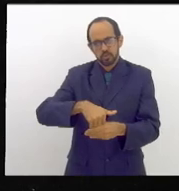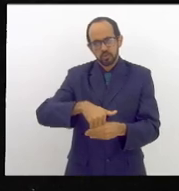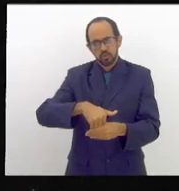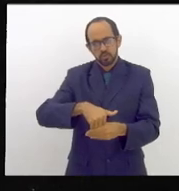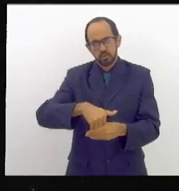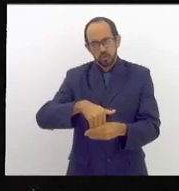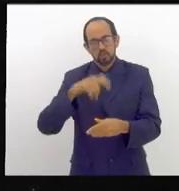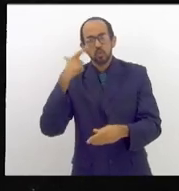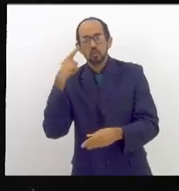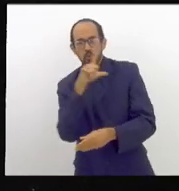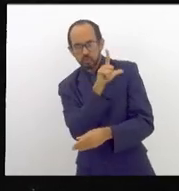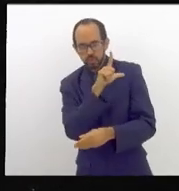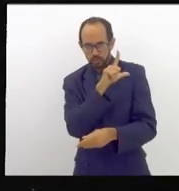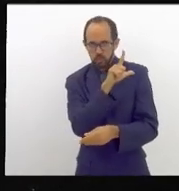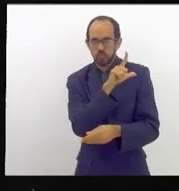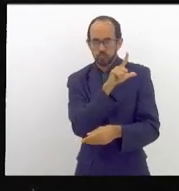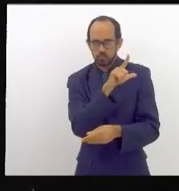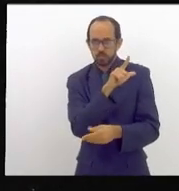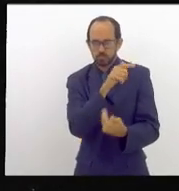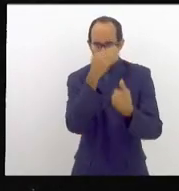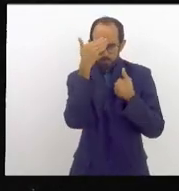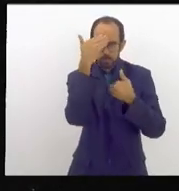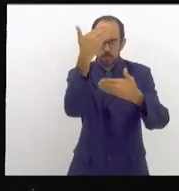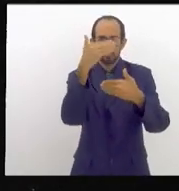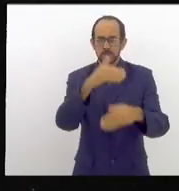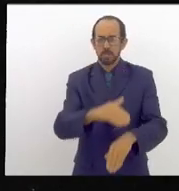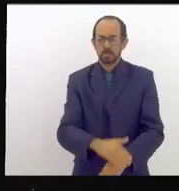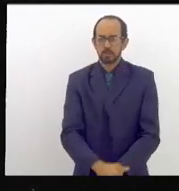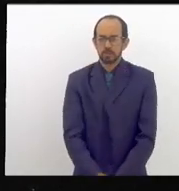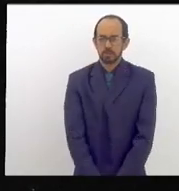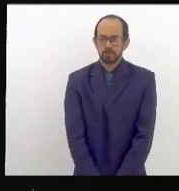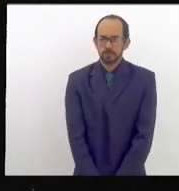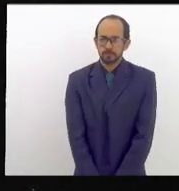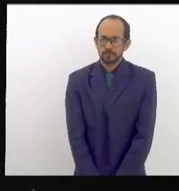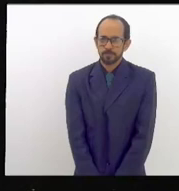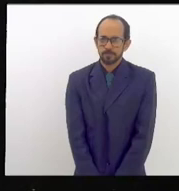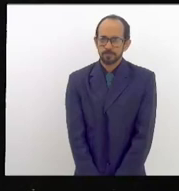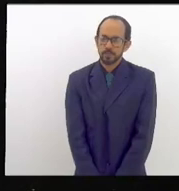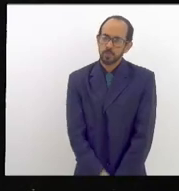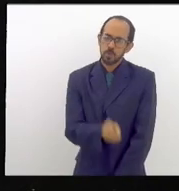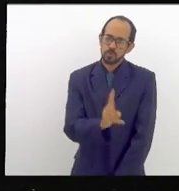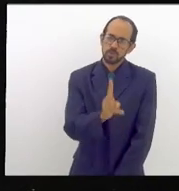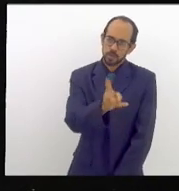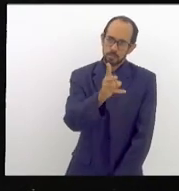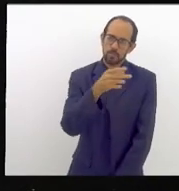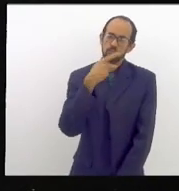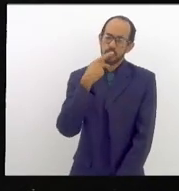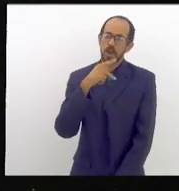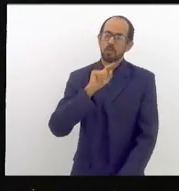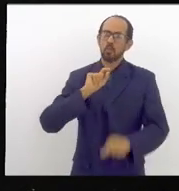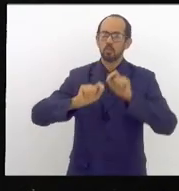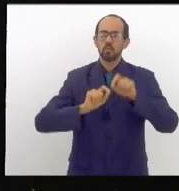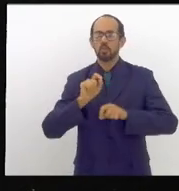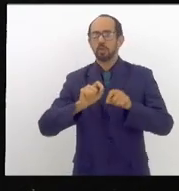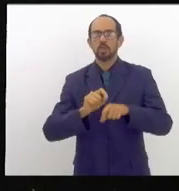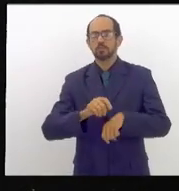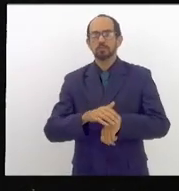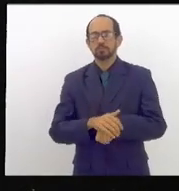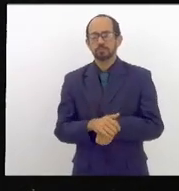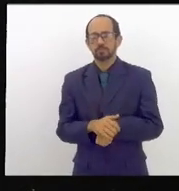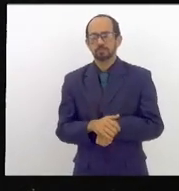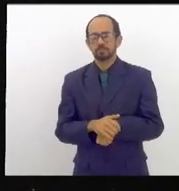alcançar obrigada vocês e aquilo que eu sempre digo né que